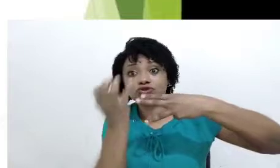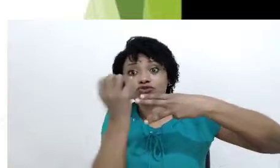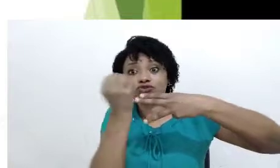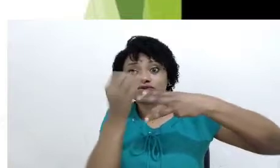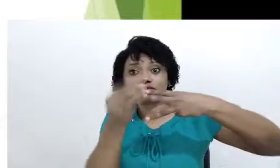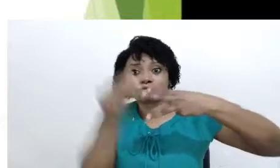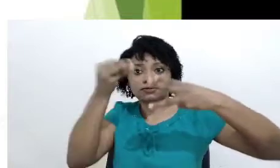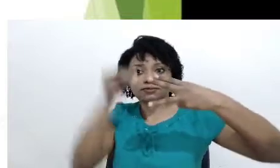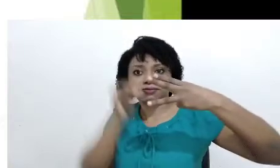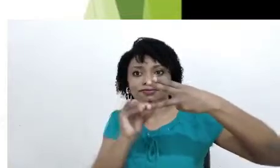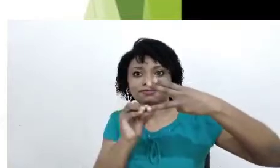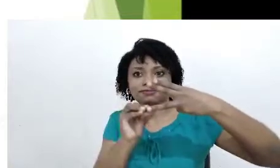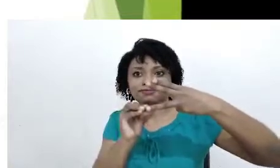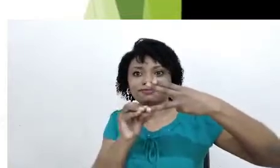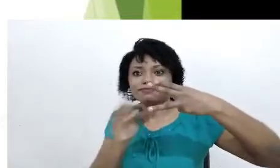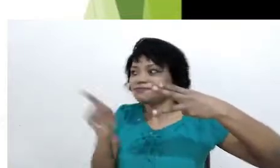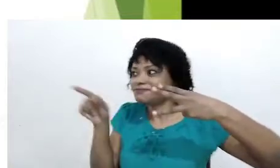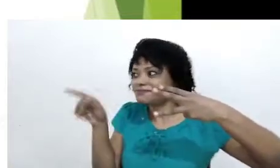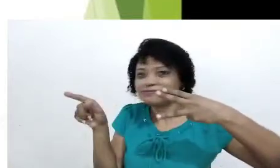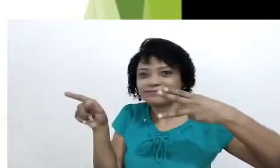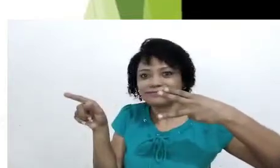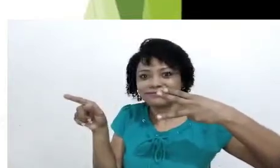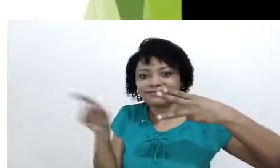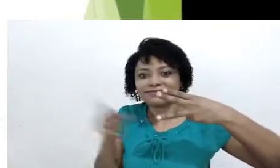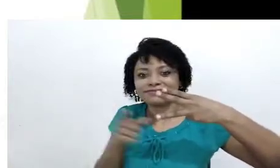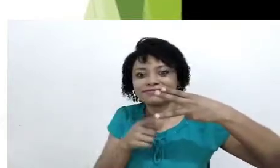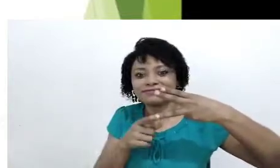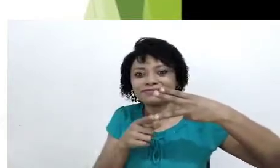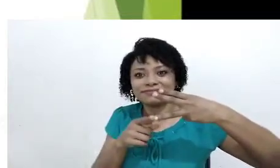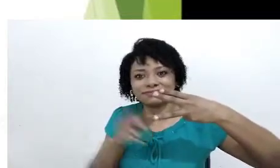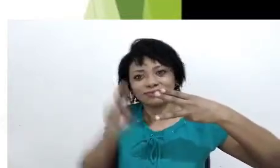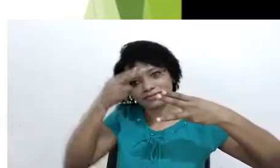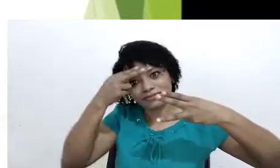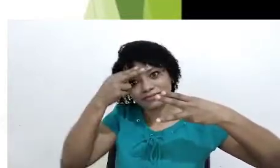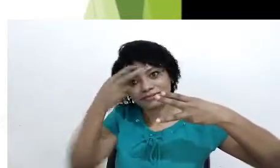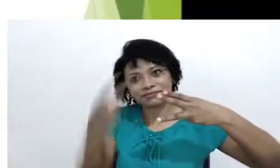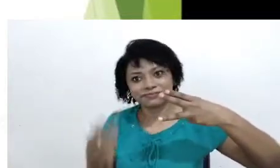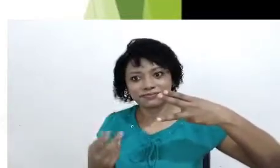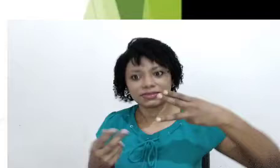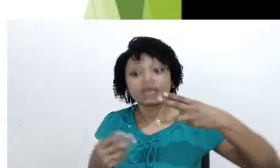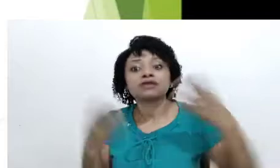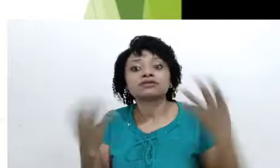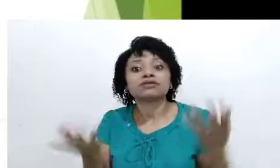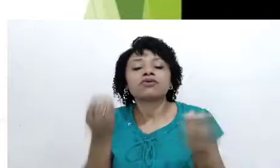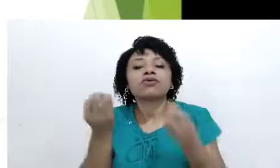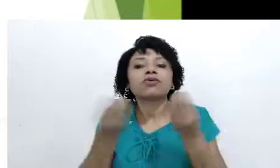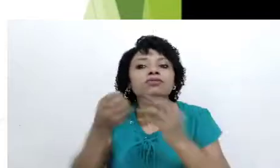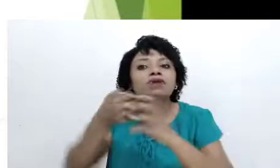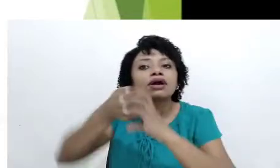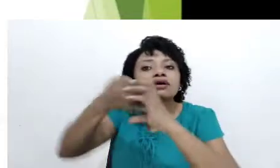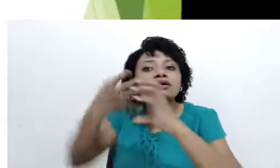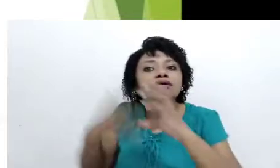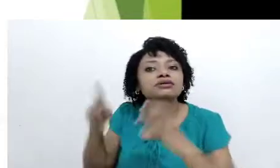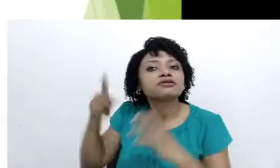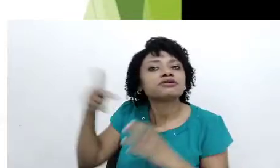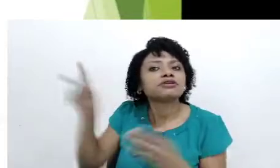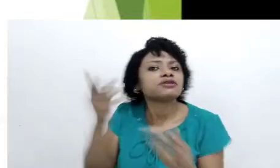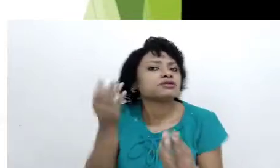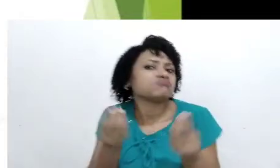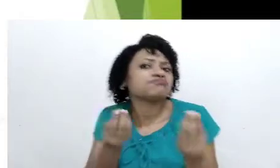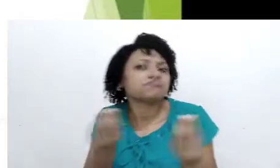velocidade, e quando a gente junta essas duas equações, aparece uma terceira equação, chamada equação de Torricelli.